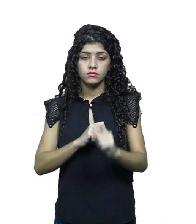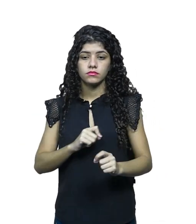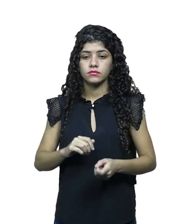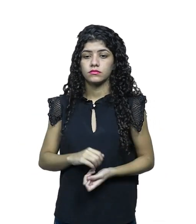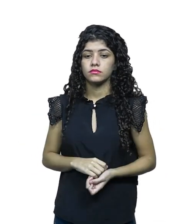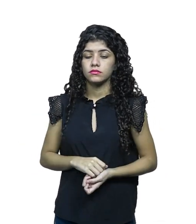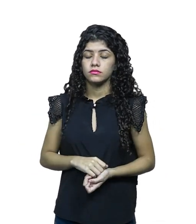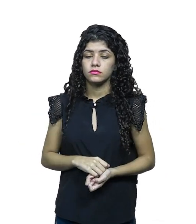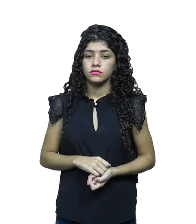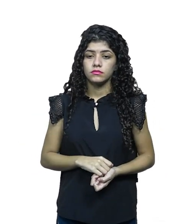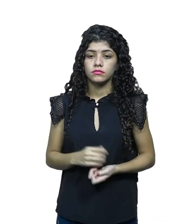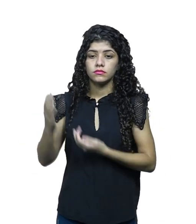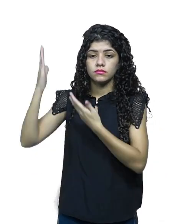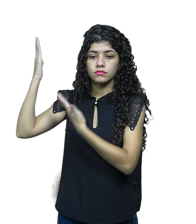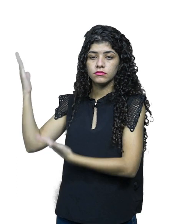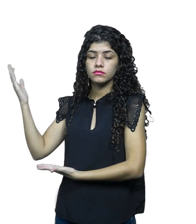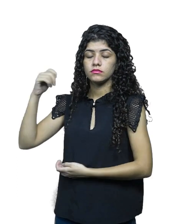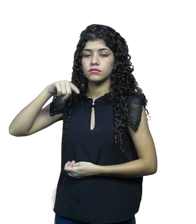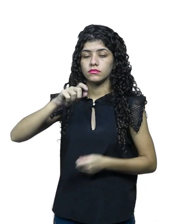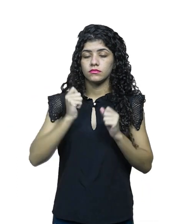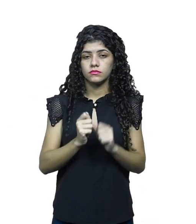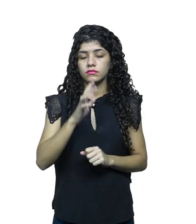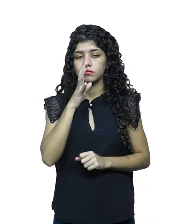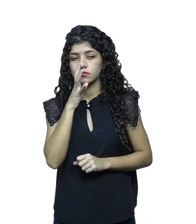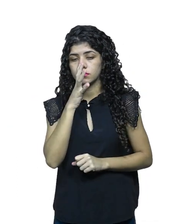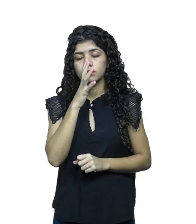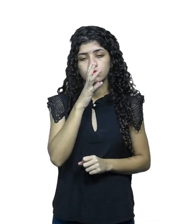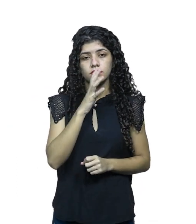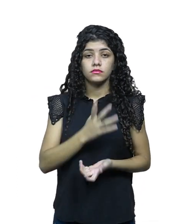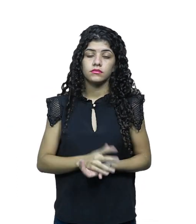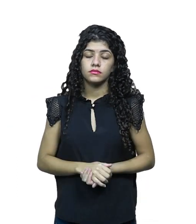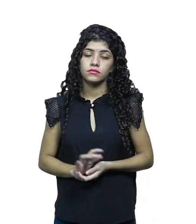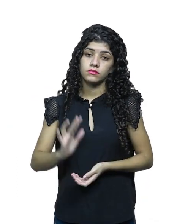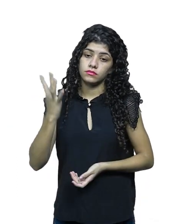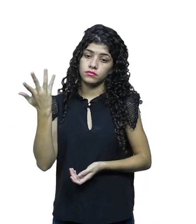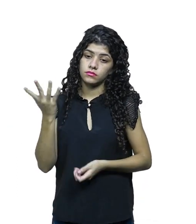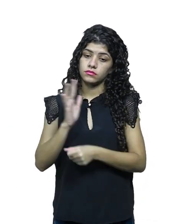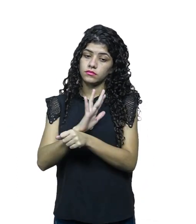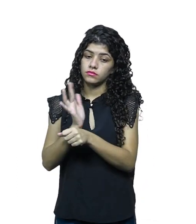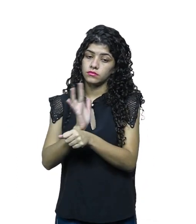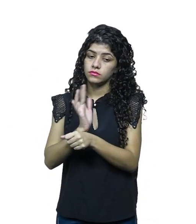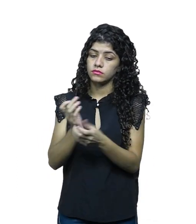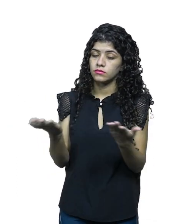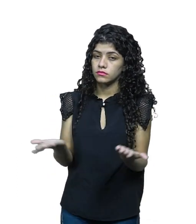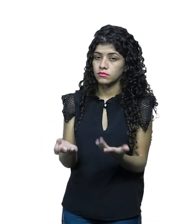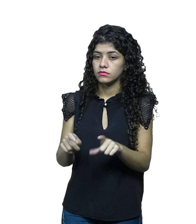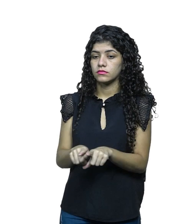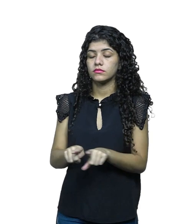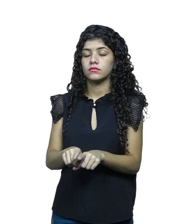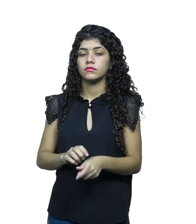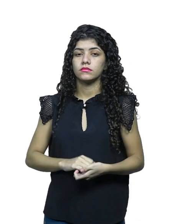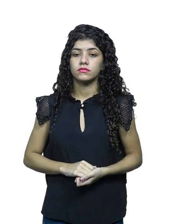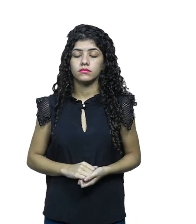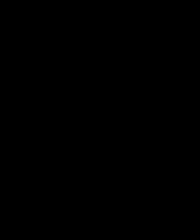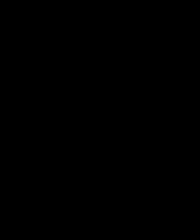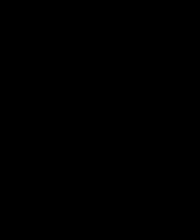lá, externa, ponto, praia e fim dia. E aí vocês vão poder assistir um pouquinho da cena do